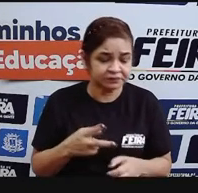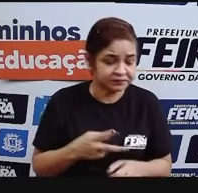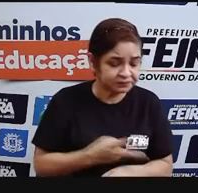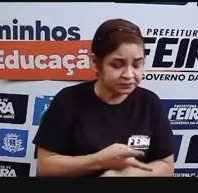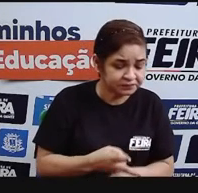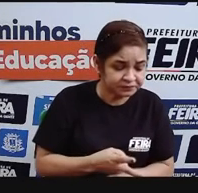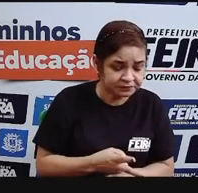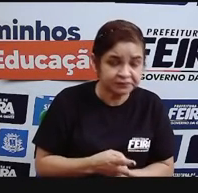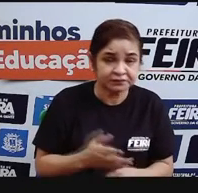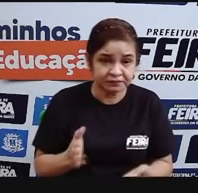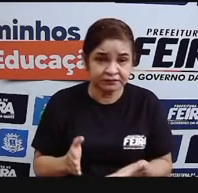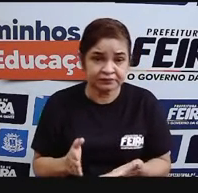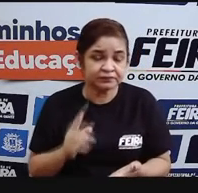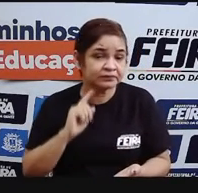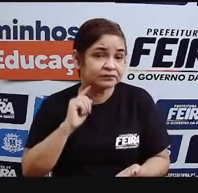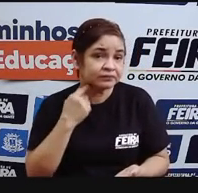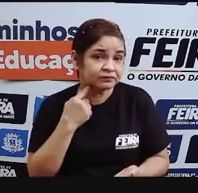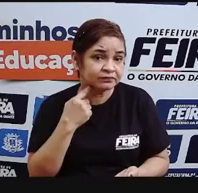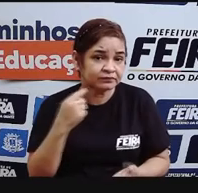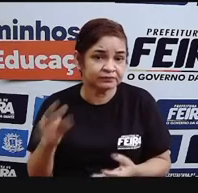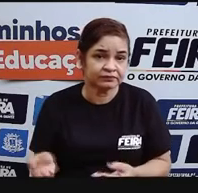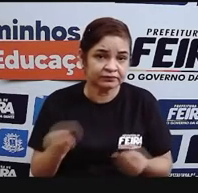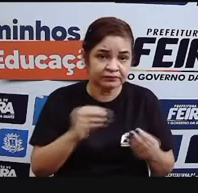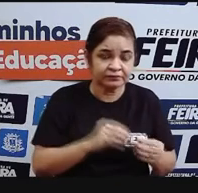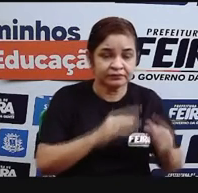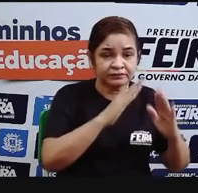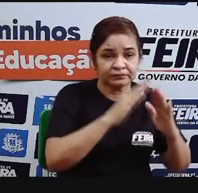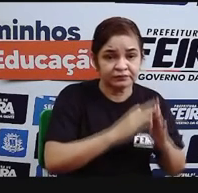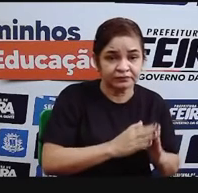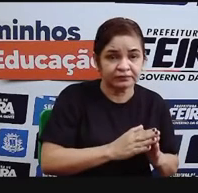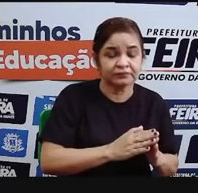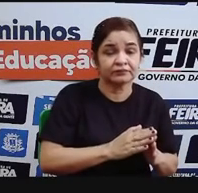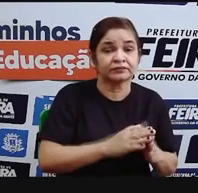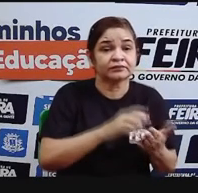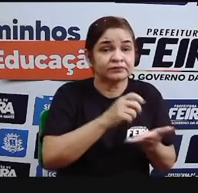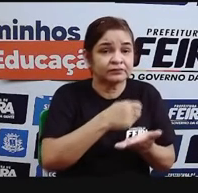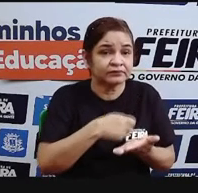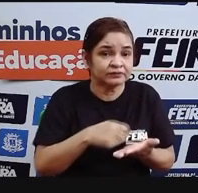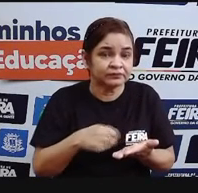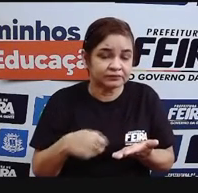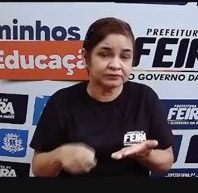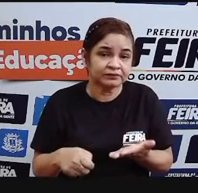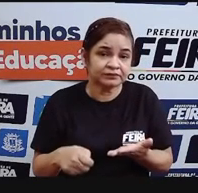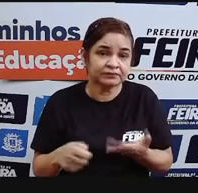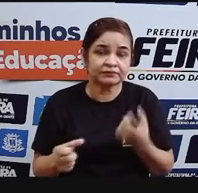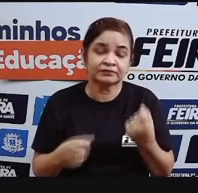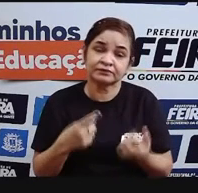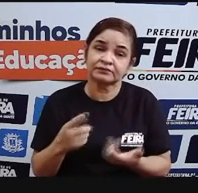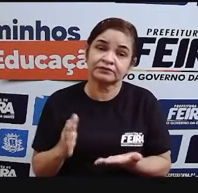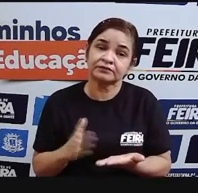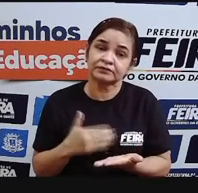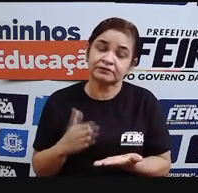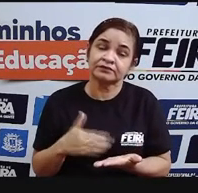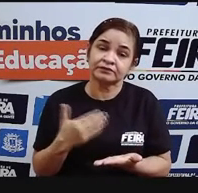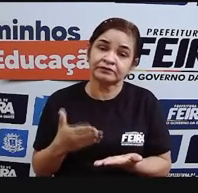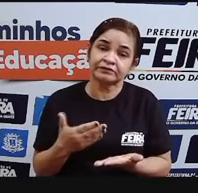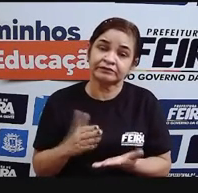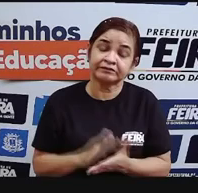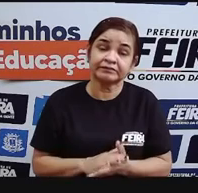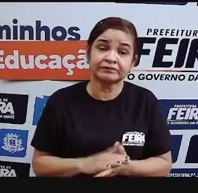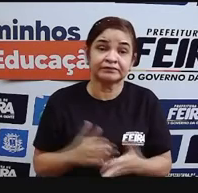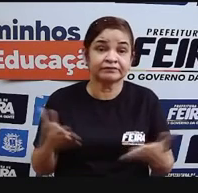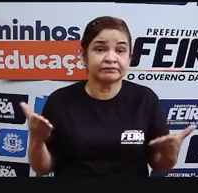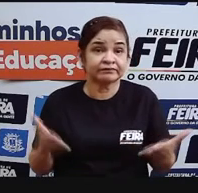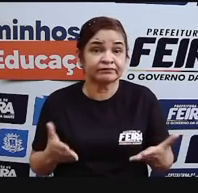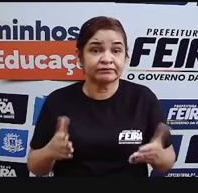nesses lixões. E aí ela conseguiu escrever alguns livros e se tornar